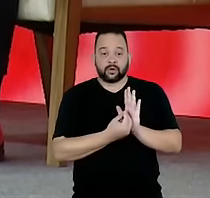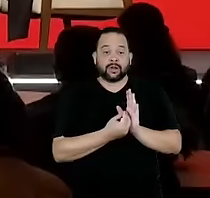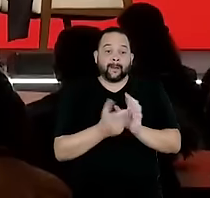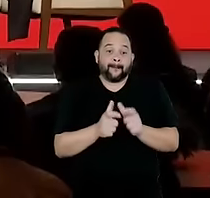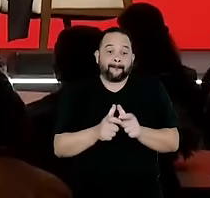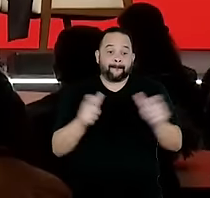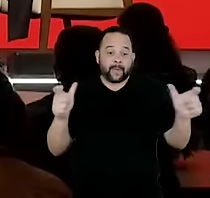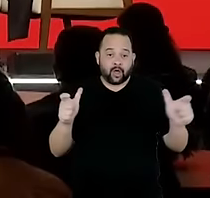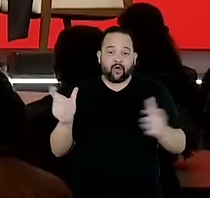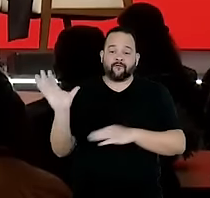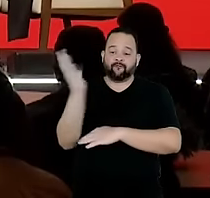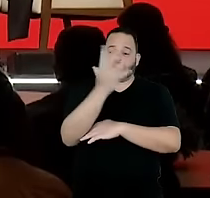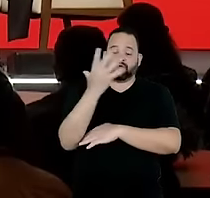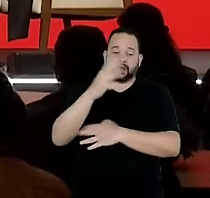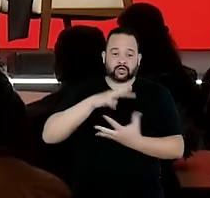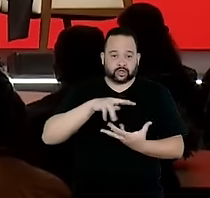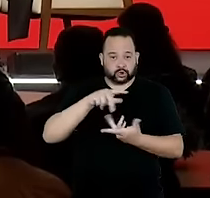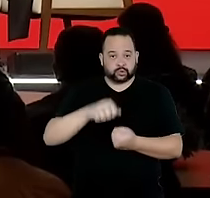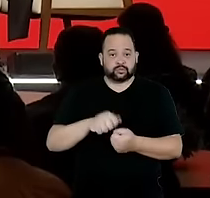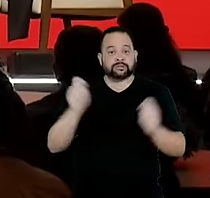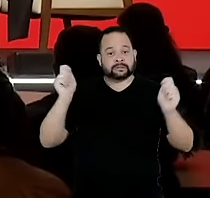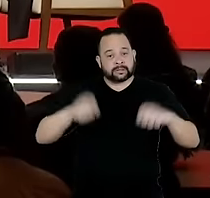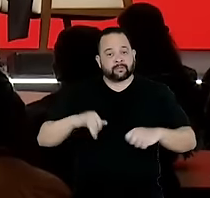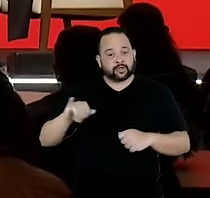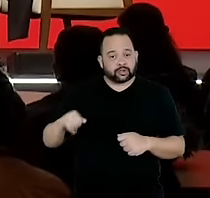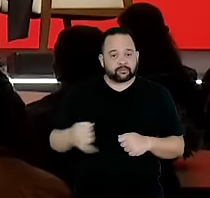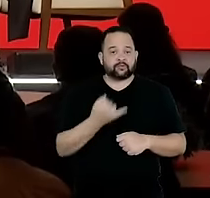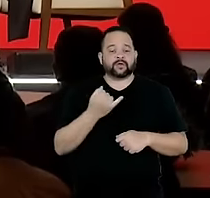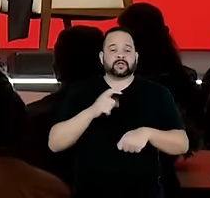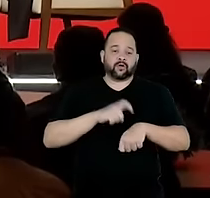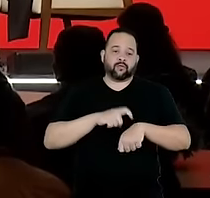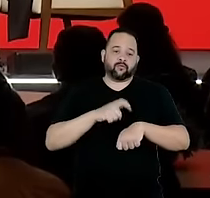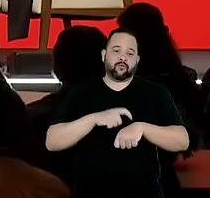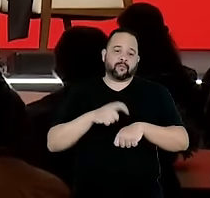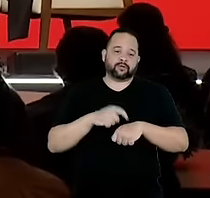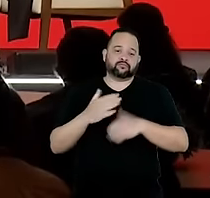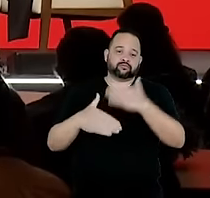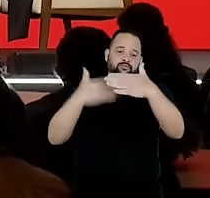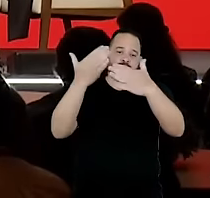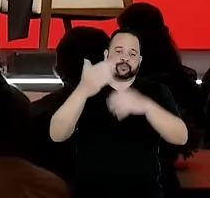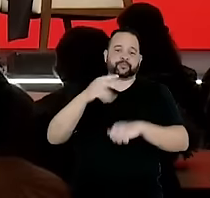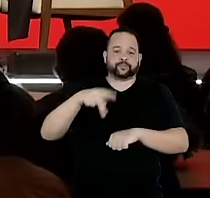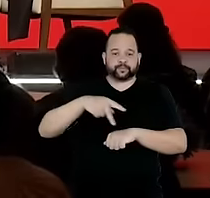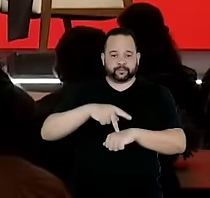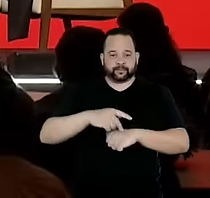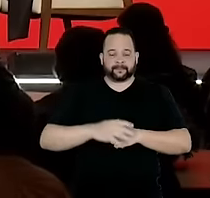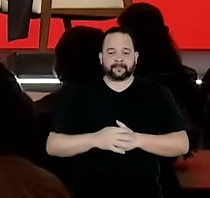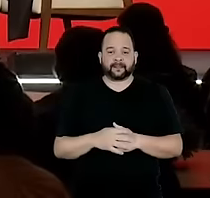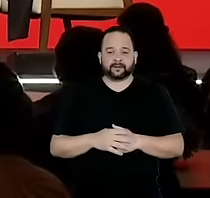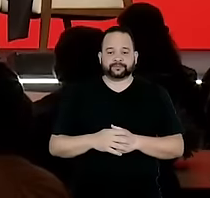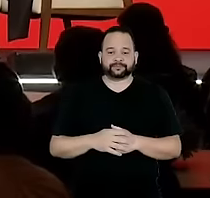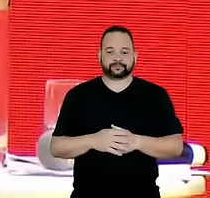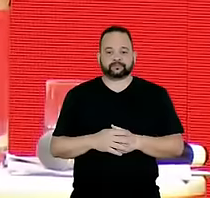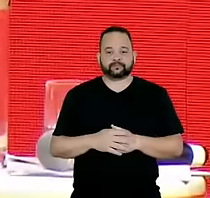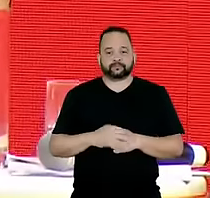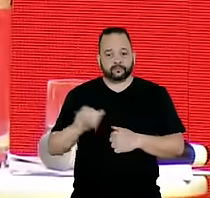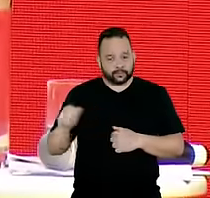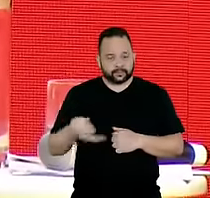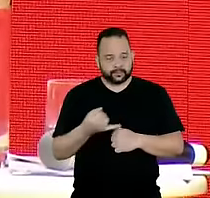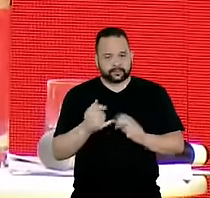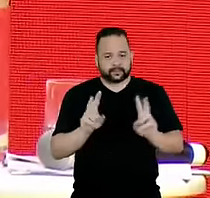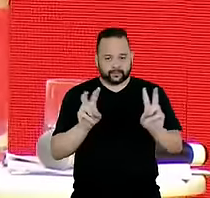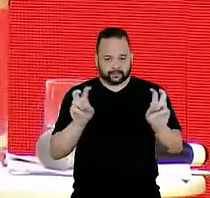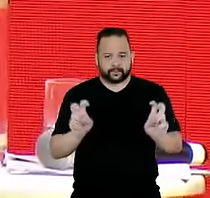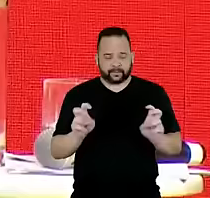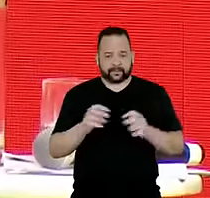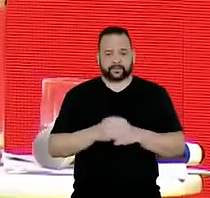pro país João aproveitando um pouco esse tema eh do eh isd